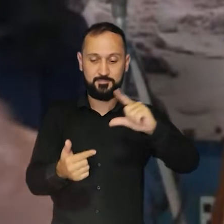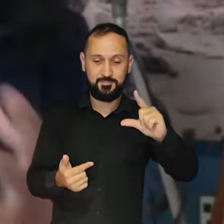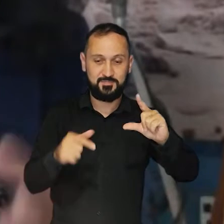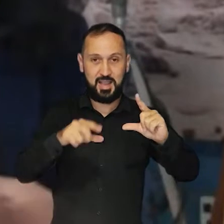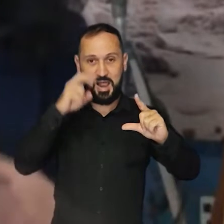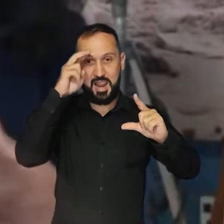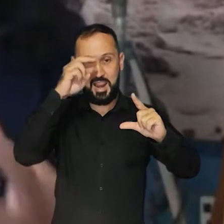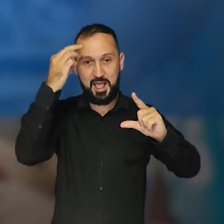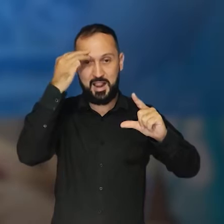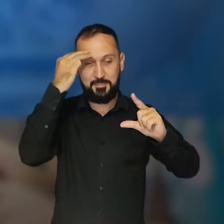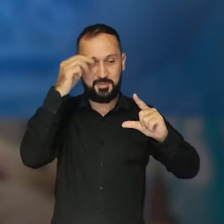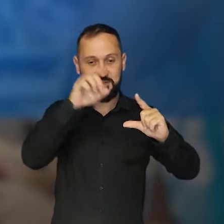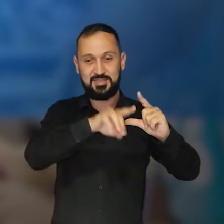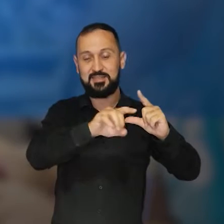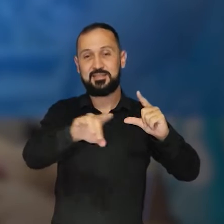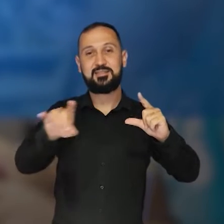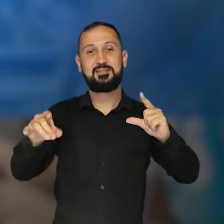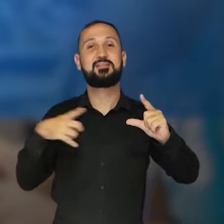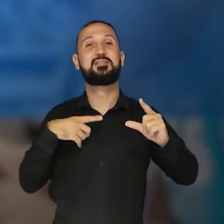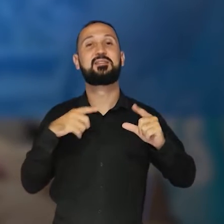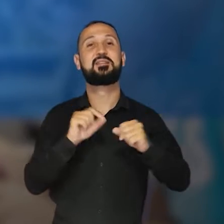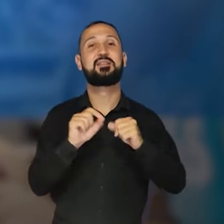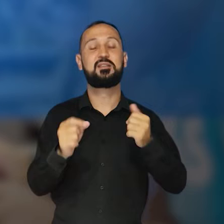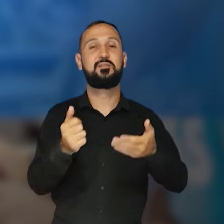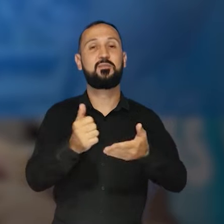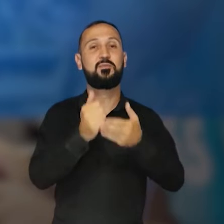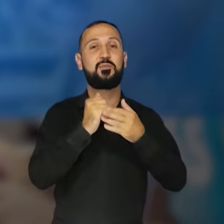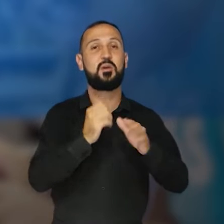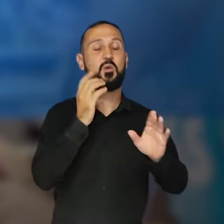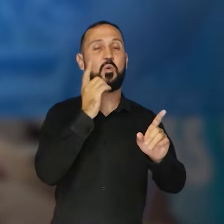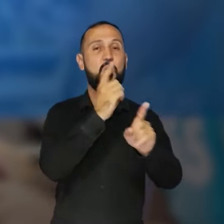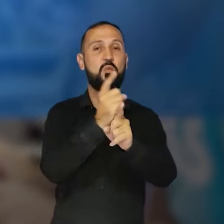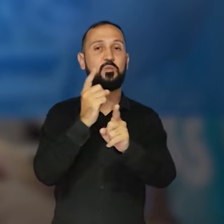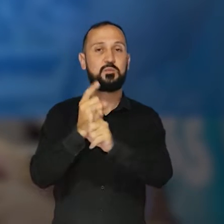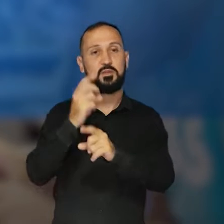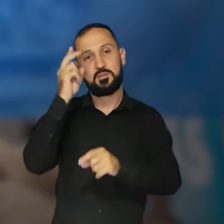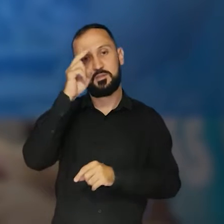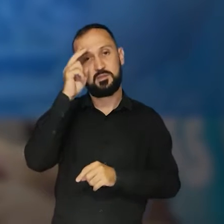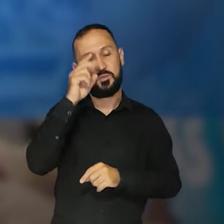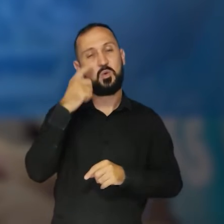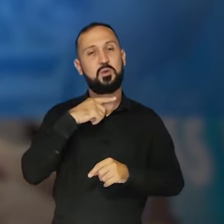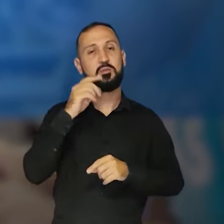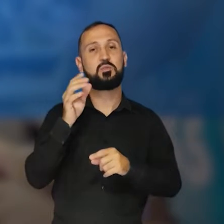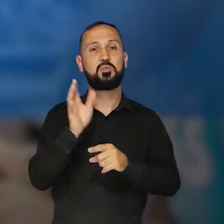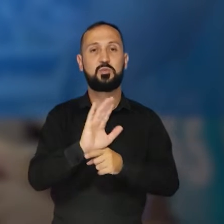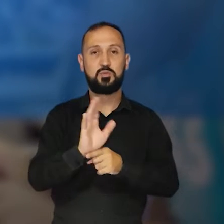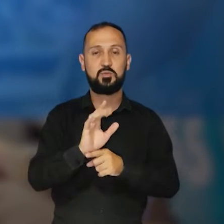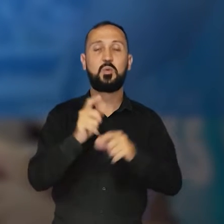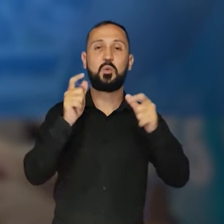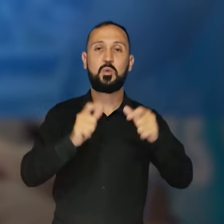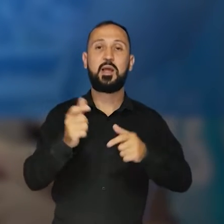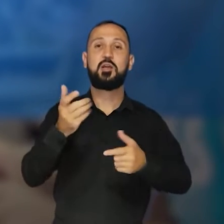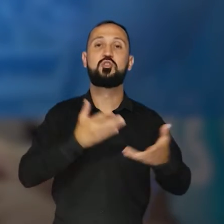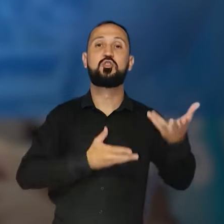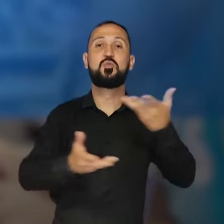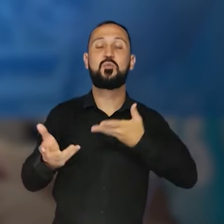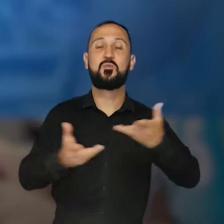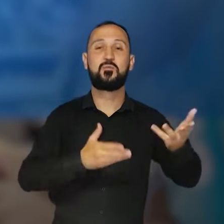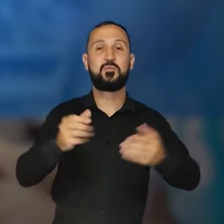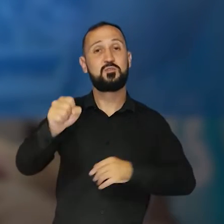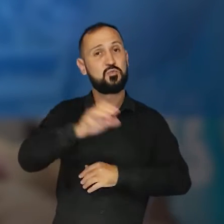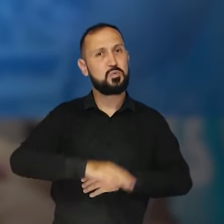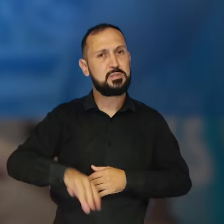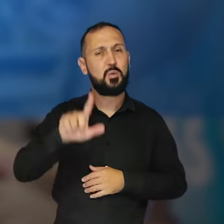essas caixinhas de recordações das pessoas, que foi encontrar essas histórias do cinema como um espaço de